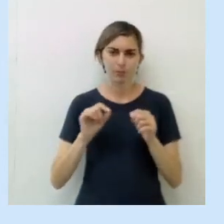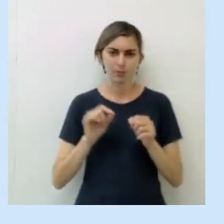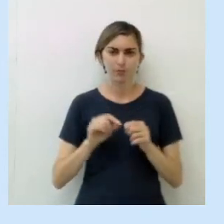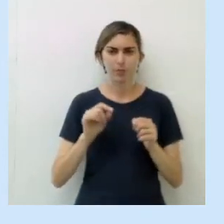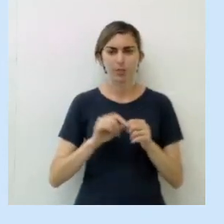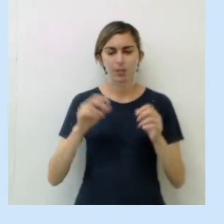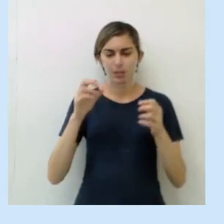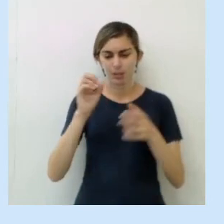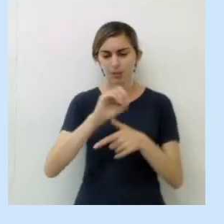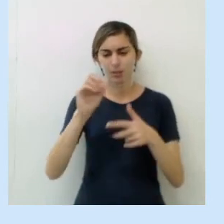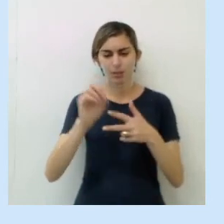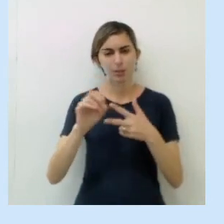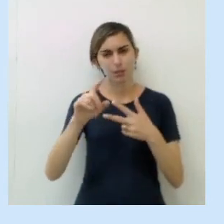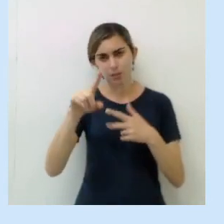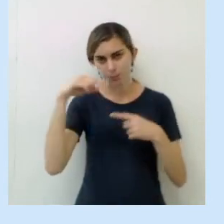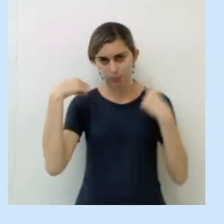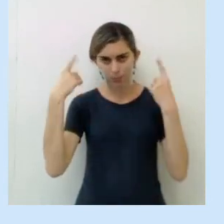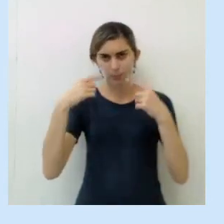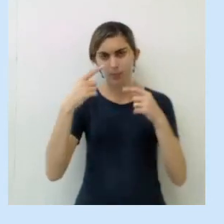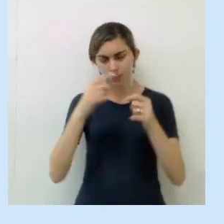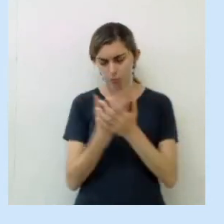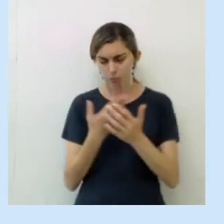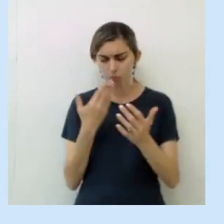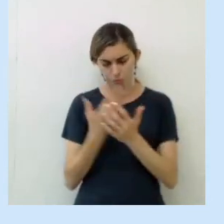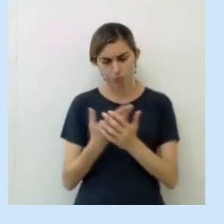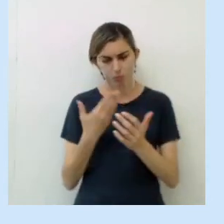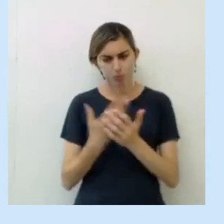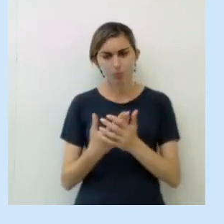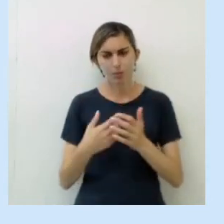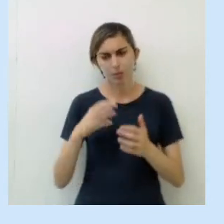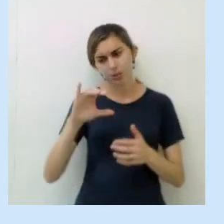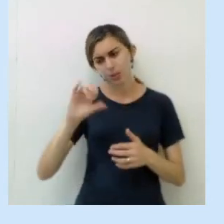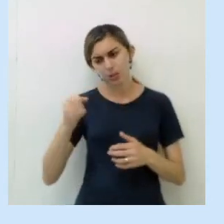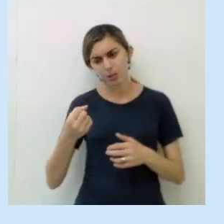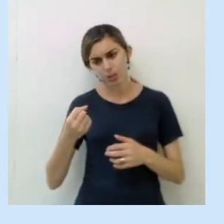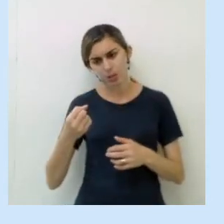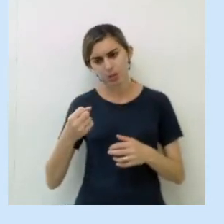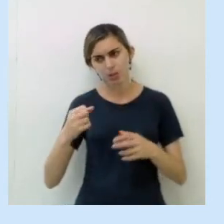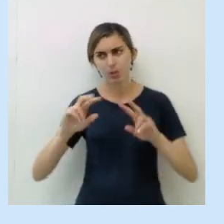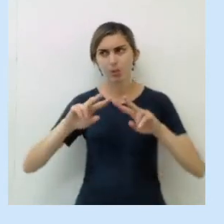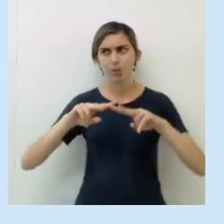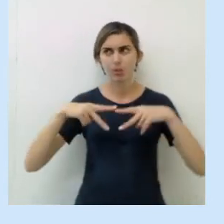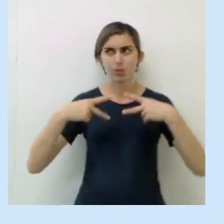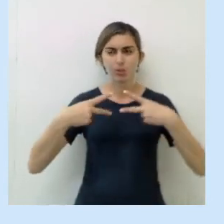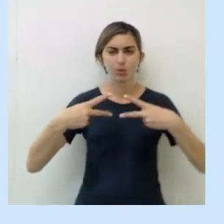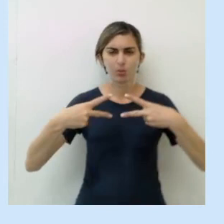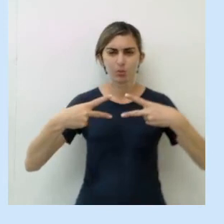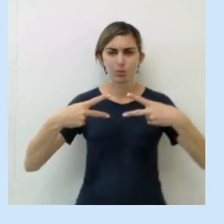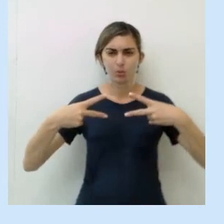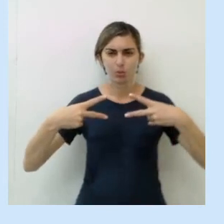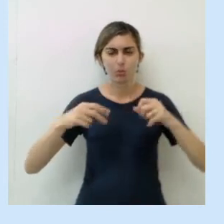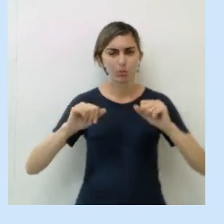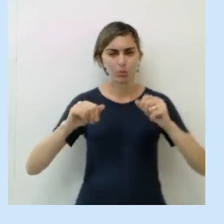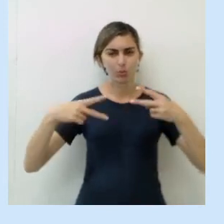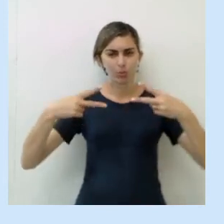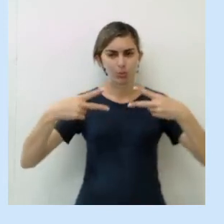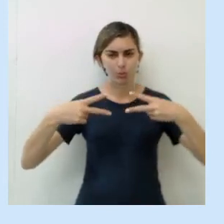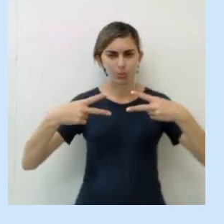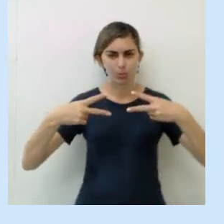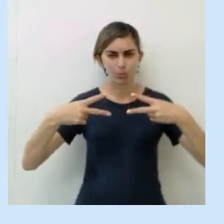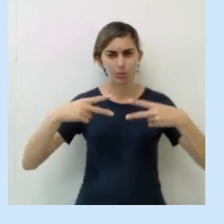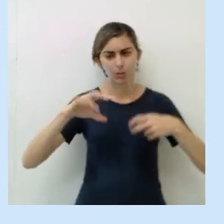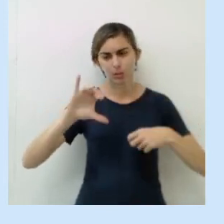do Enem, que o pessoal vai achar que você é meio doido, mas tá estudando. Tá lembrando, ó, cis, o dedinho aqui, ó o dedinho, ó o meu dedinho,